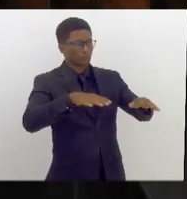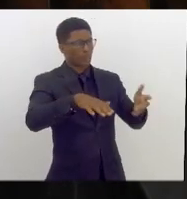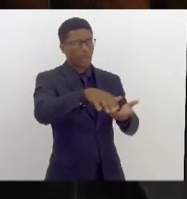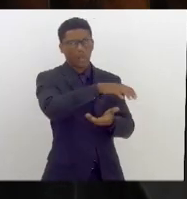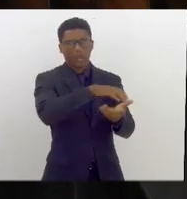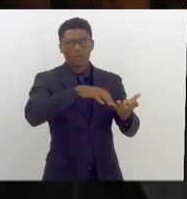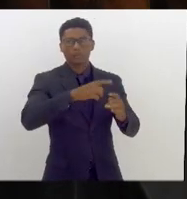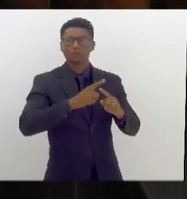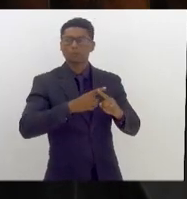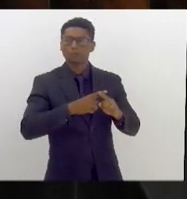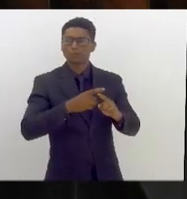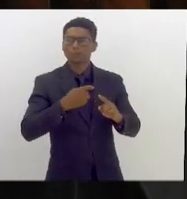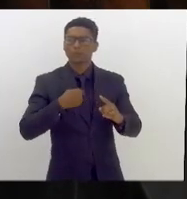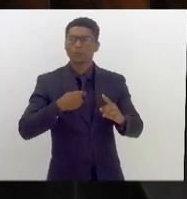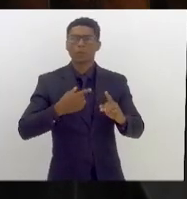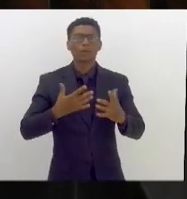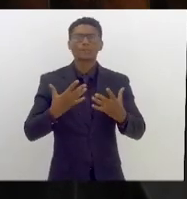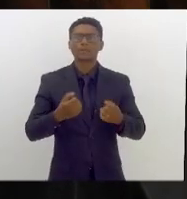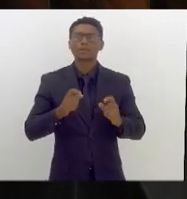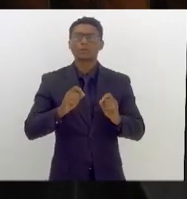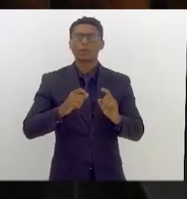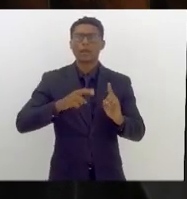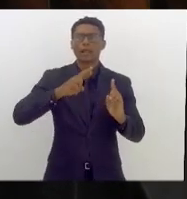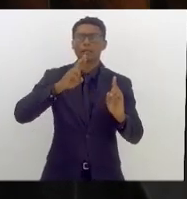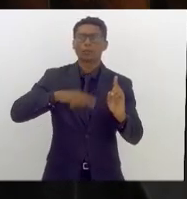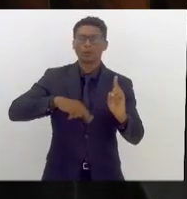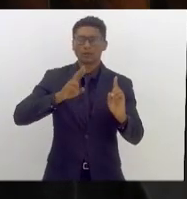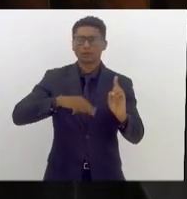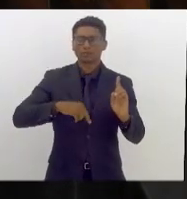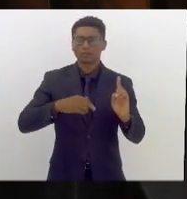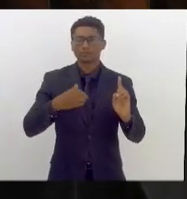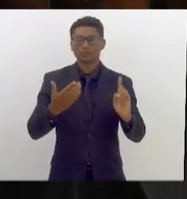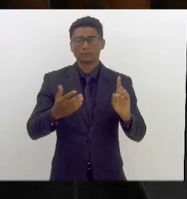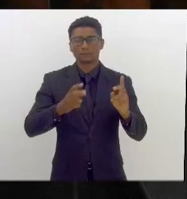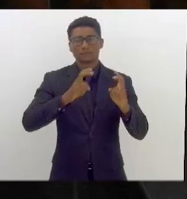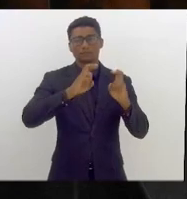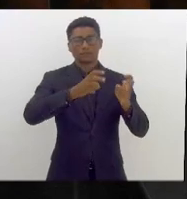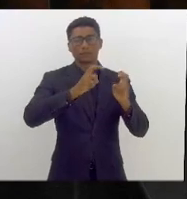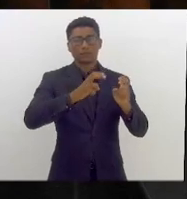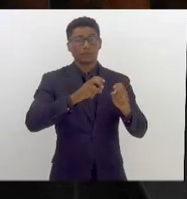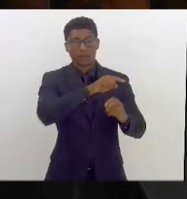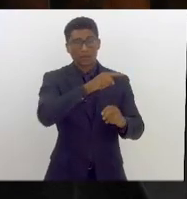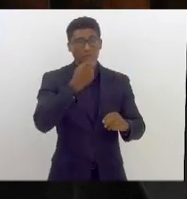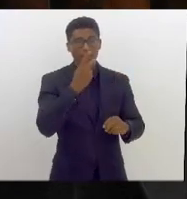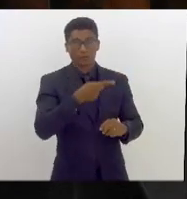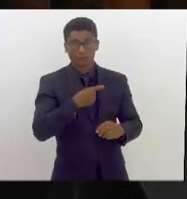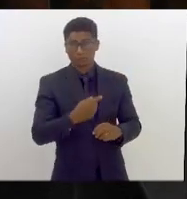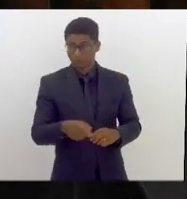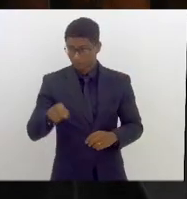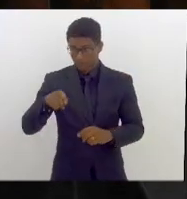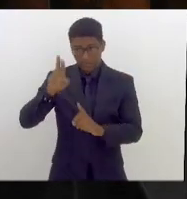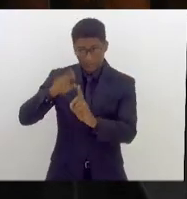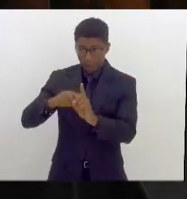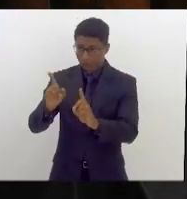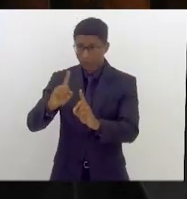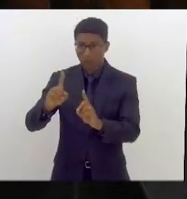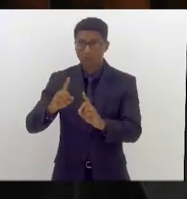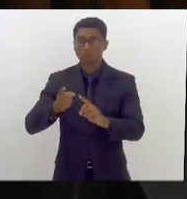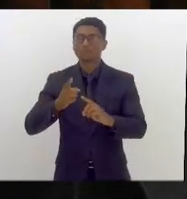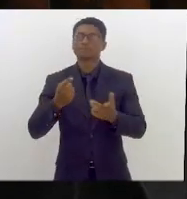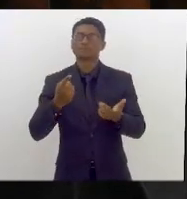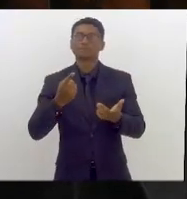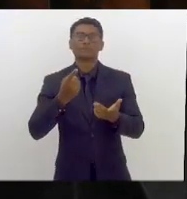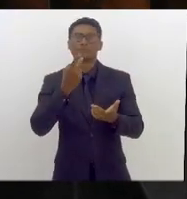aceitar a relatoria da CPI dos trens, e aí o pessoal falou, se você não sabe, vai ser o relator. Enfim, estou dizendo isso porque participar